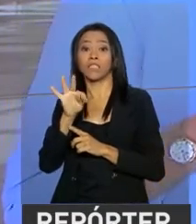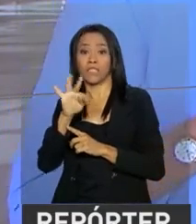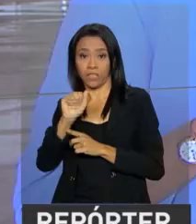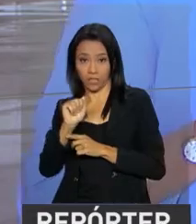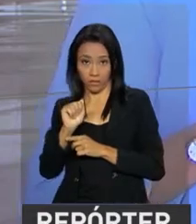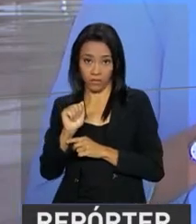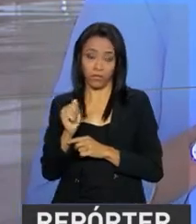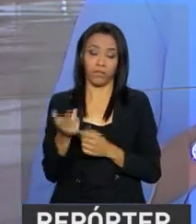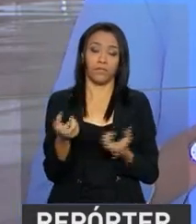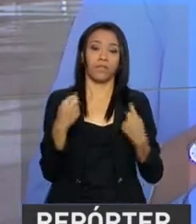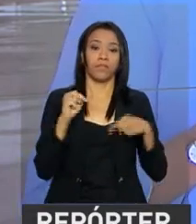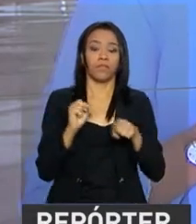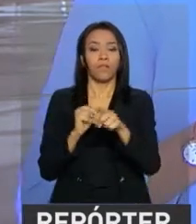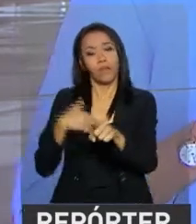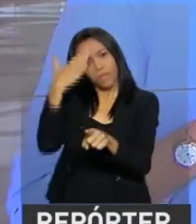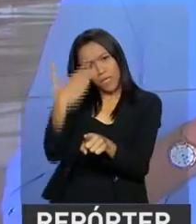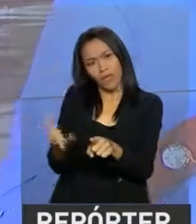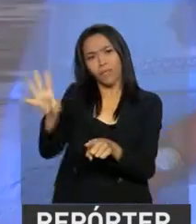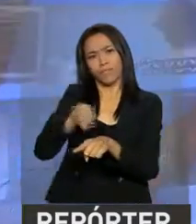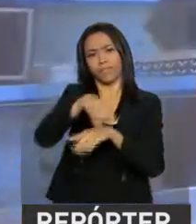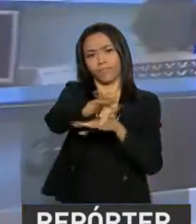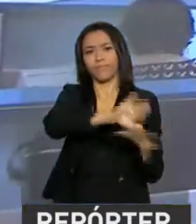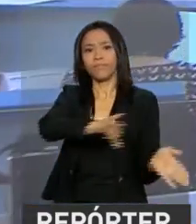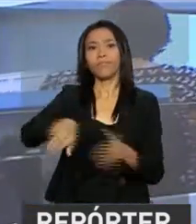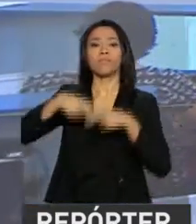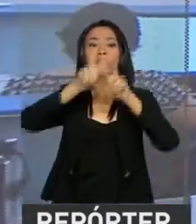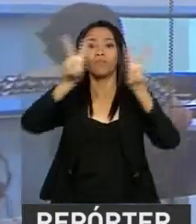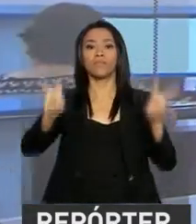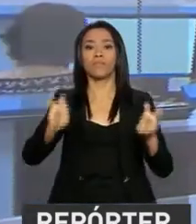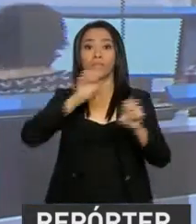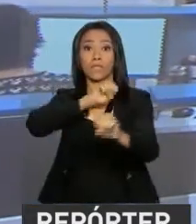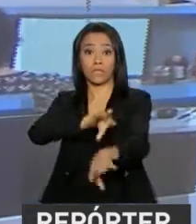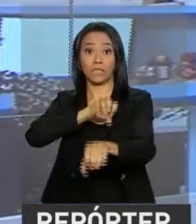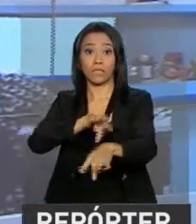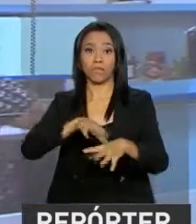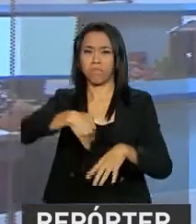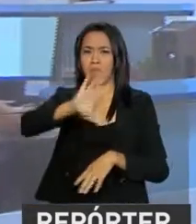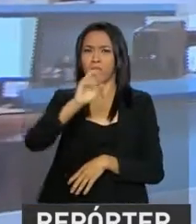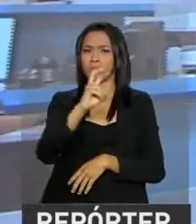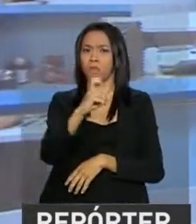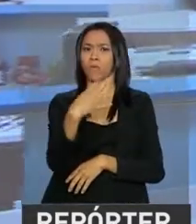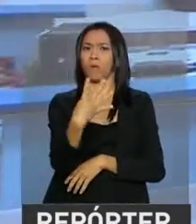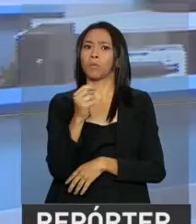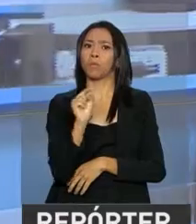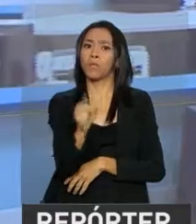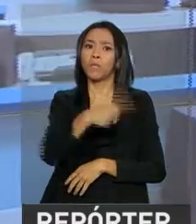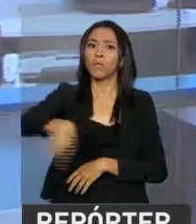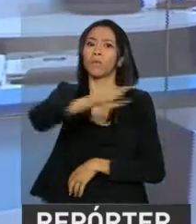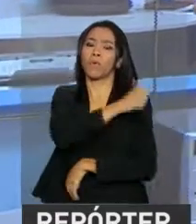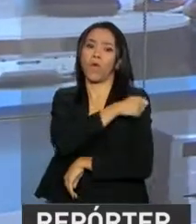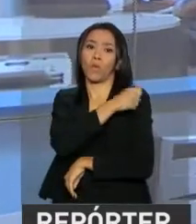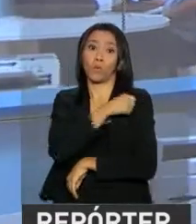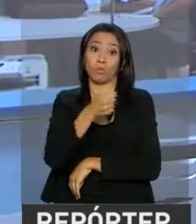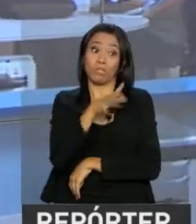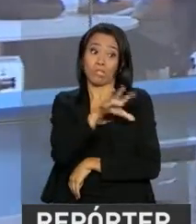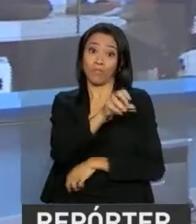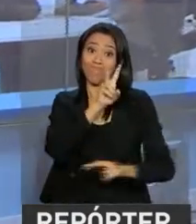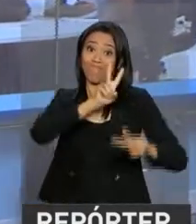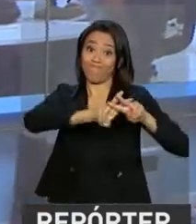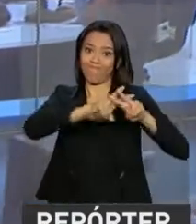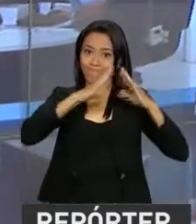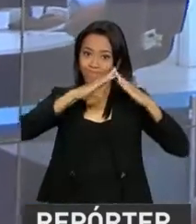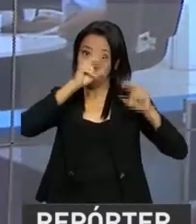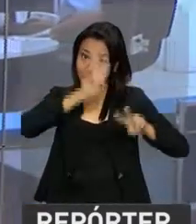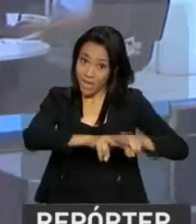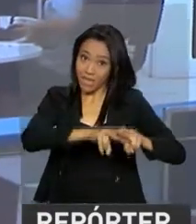suas informações e do palácio planalto falar de educação agora mais de 54 mil estudantes que estão em unidades prisionais e